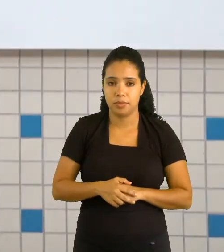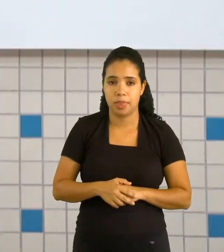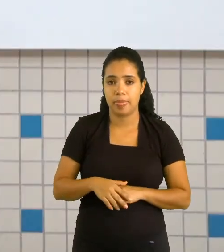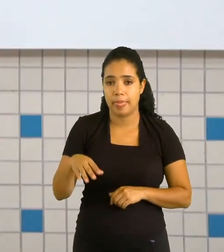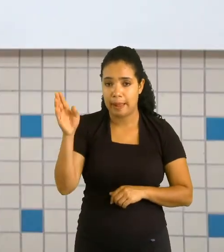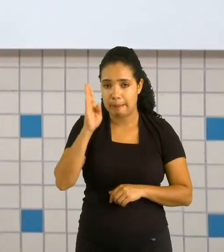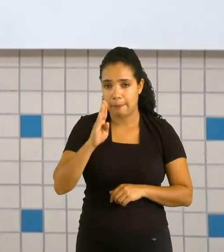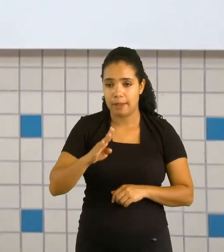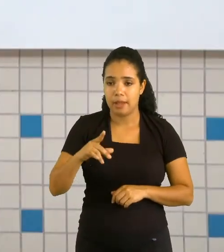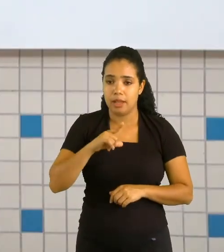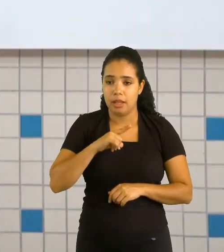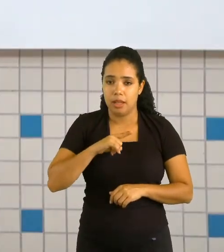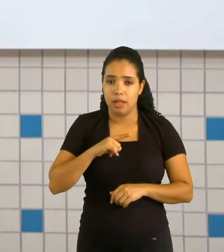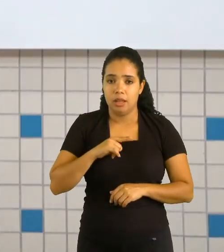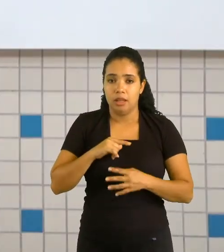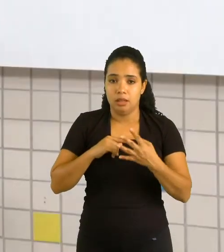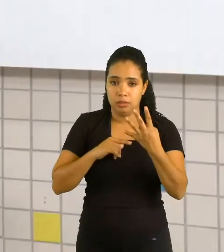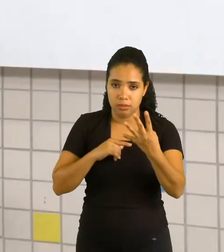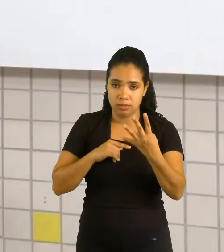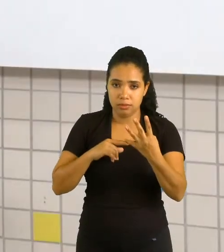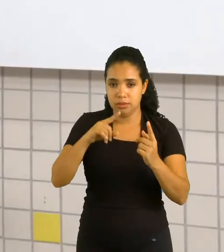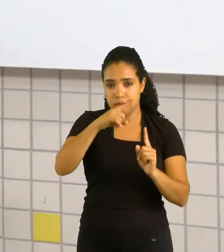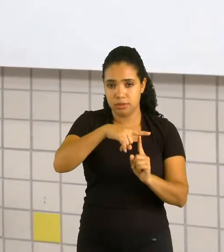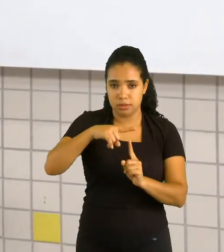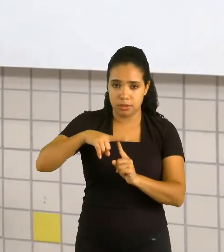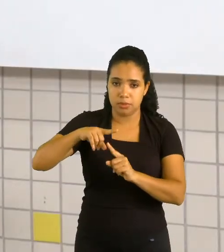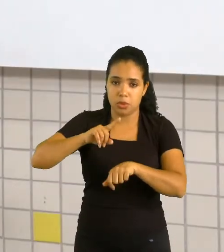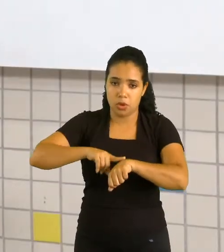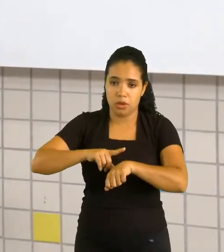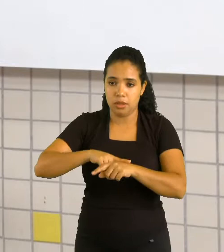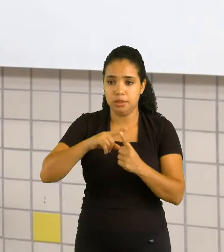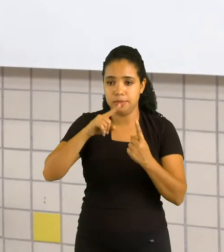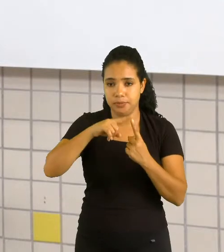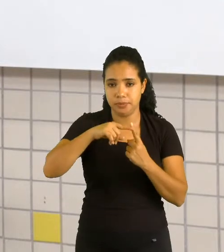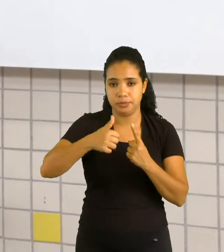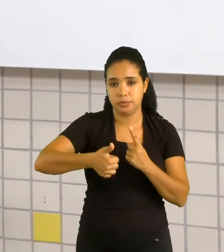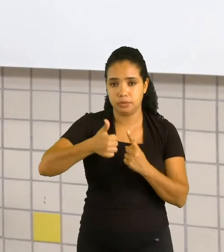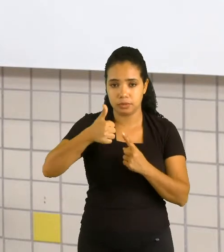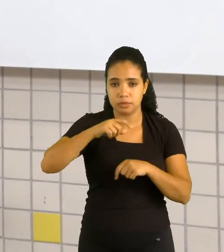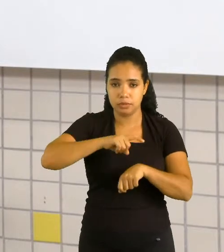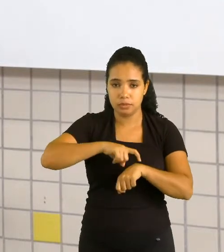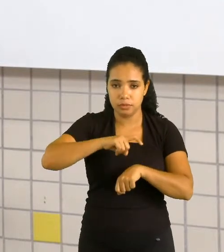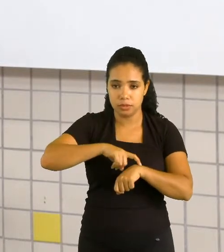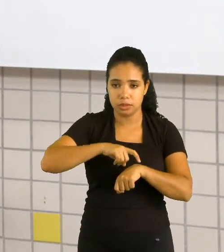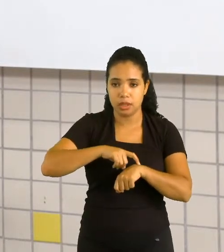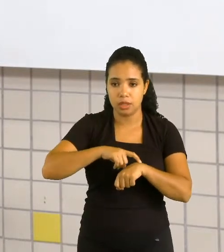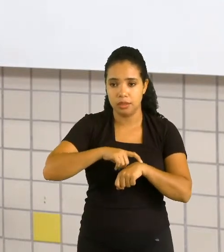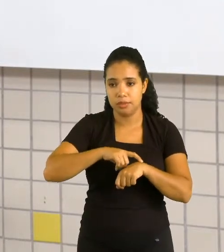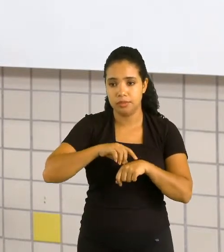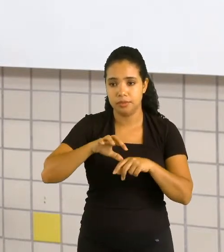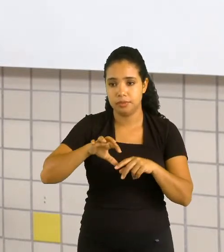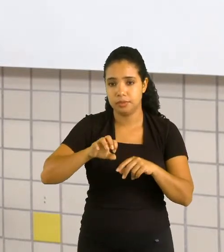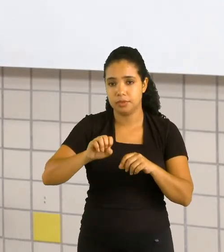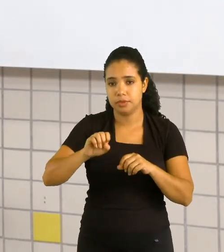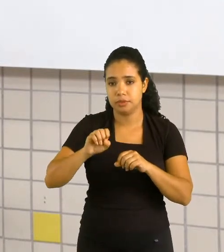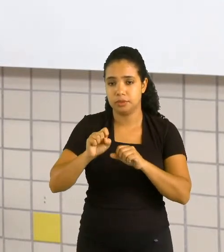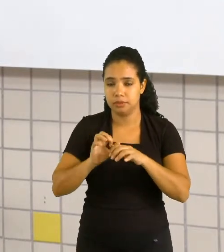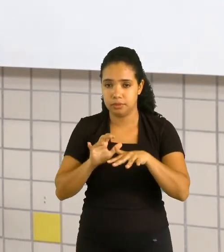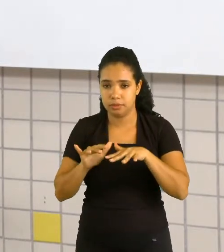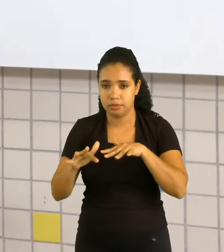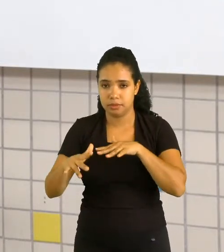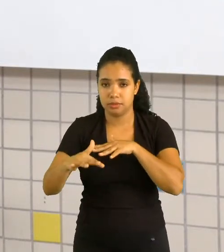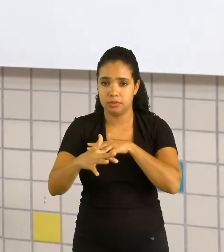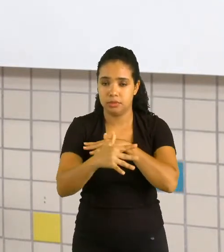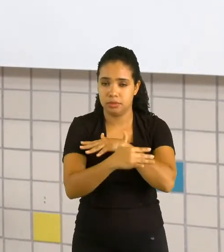nós temos 4 fusos horários. O primeiro fuso horário no Brasil são nas ilhas oceânicas, né, do